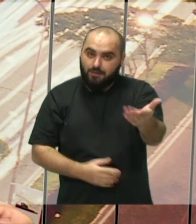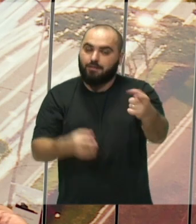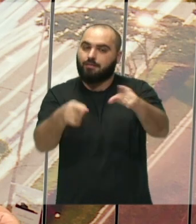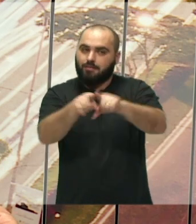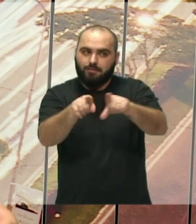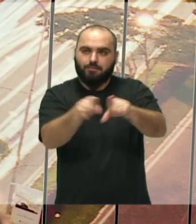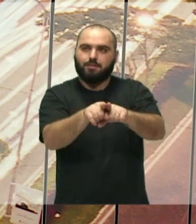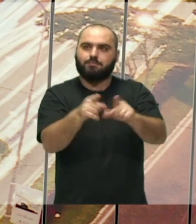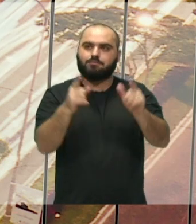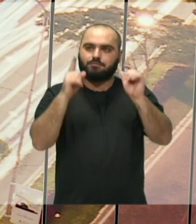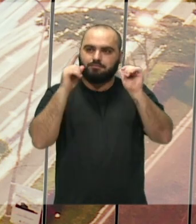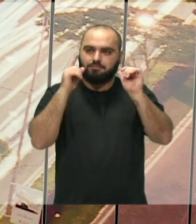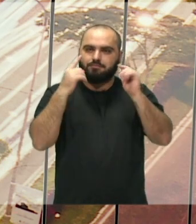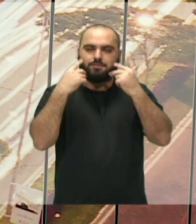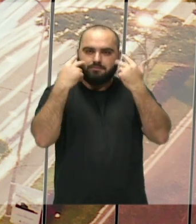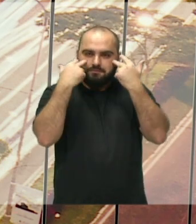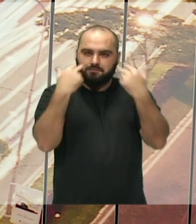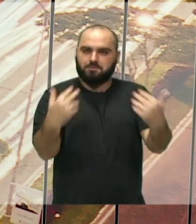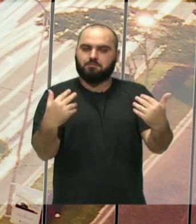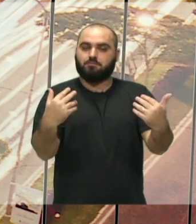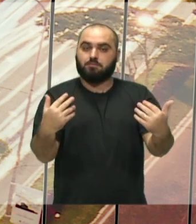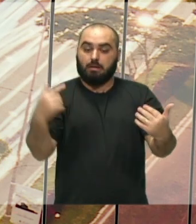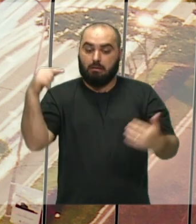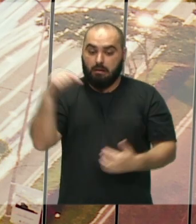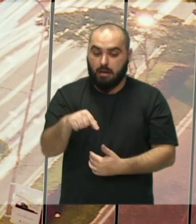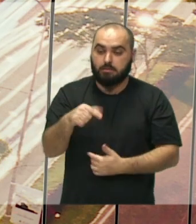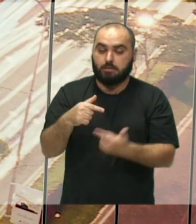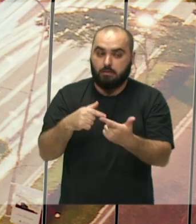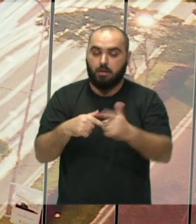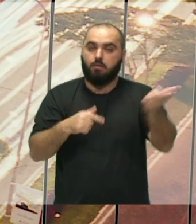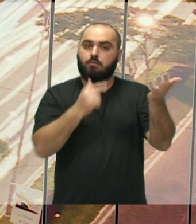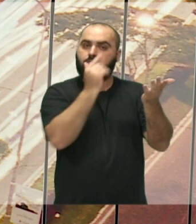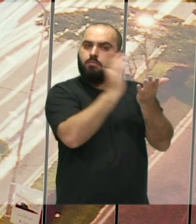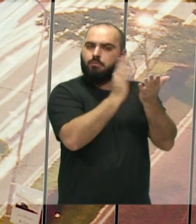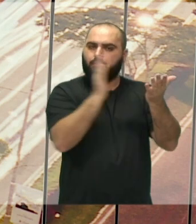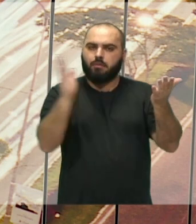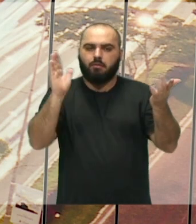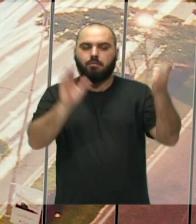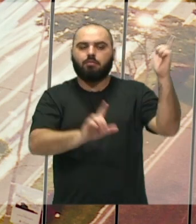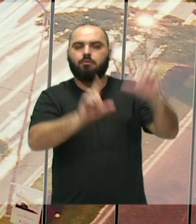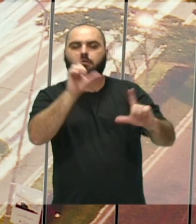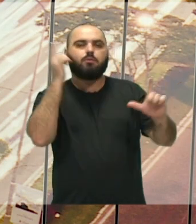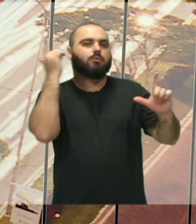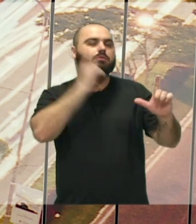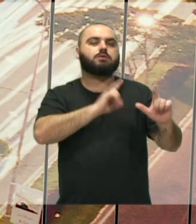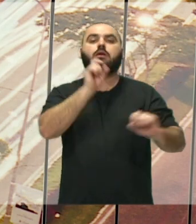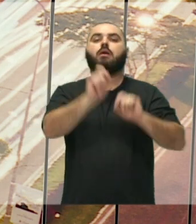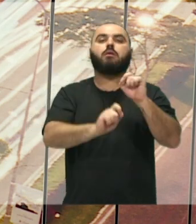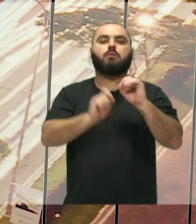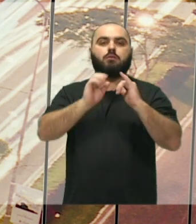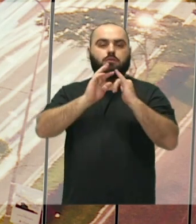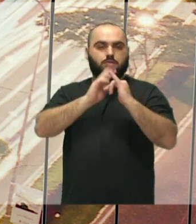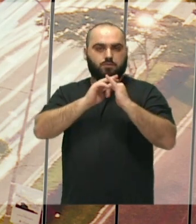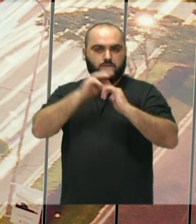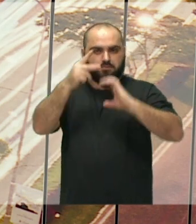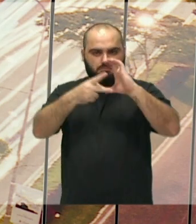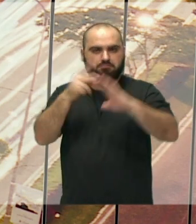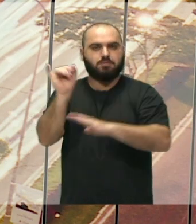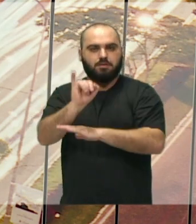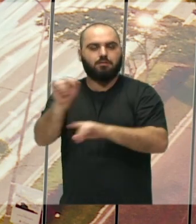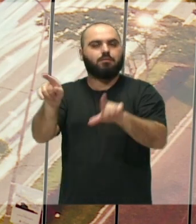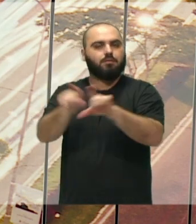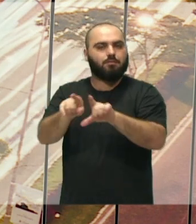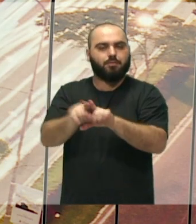que nos acompanhou. Lembrando que este e outros programas estão disponíveis no canal da Câmara de Vereadores de Itajaí, no YouTube,